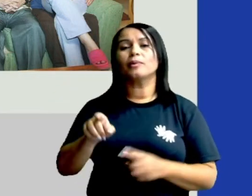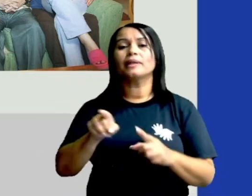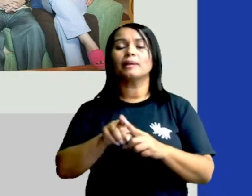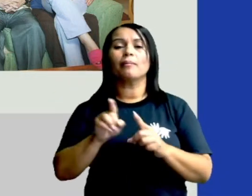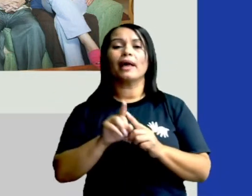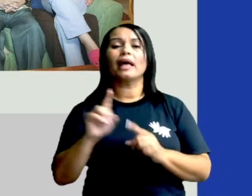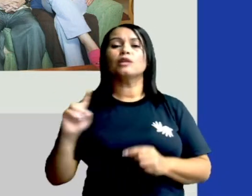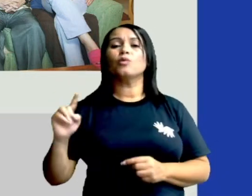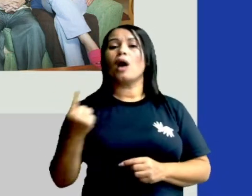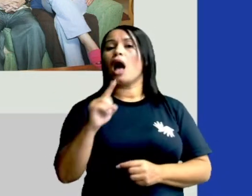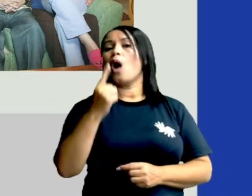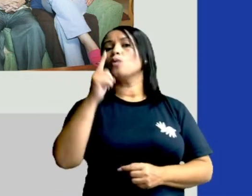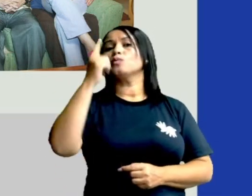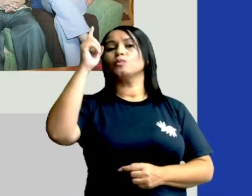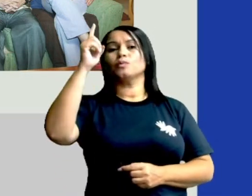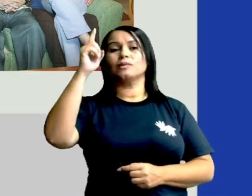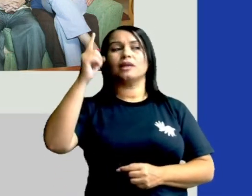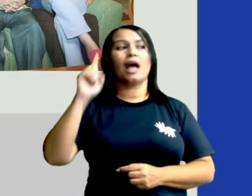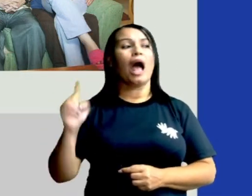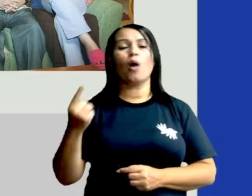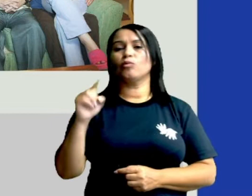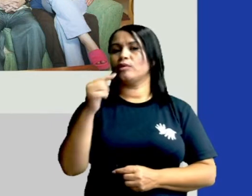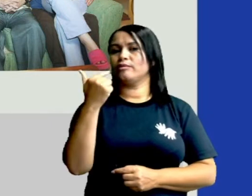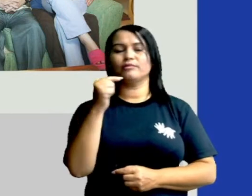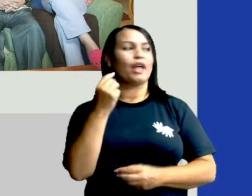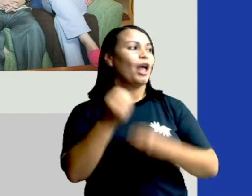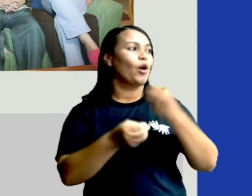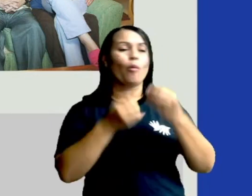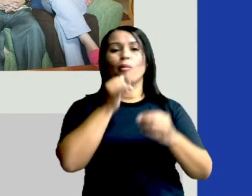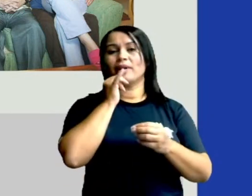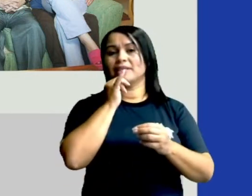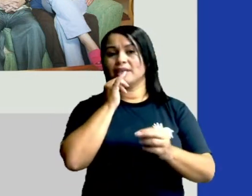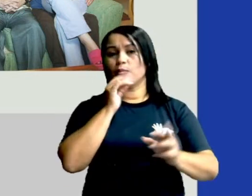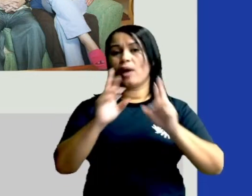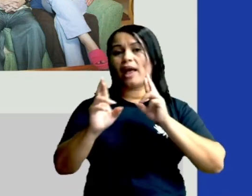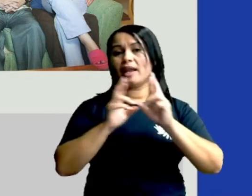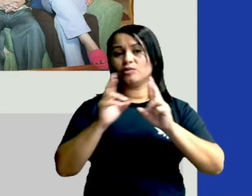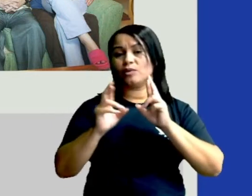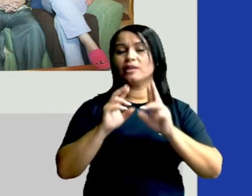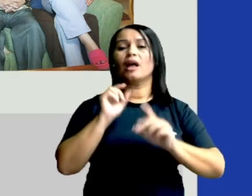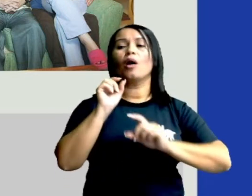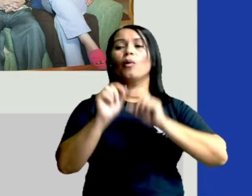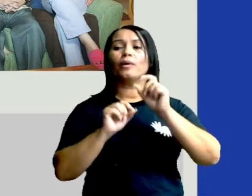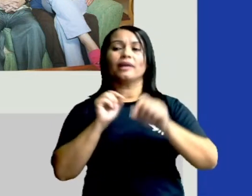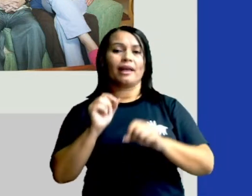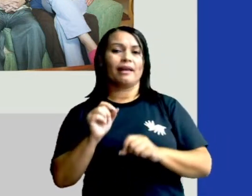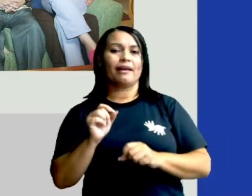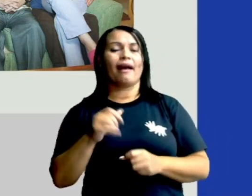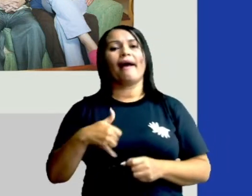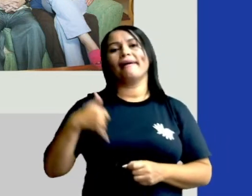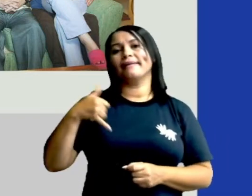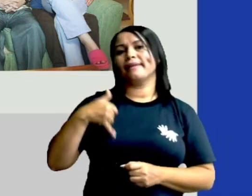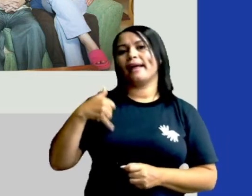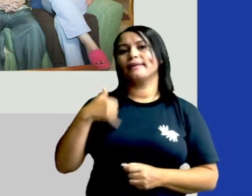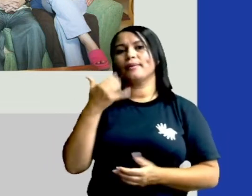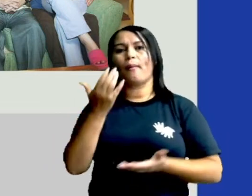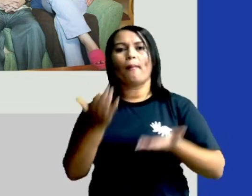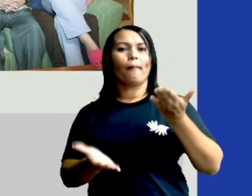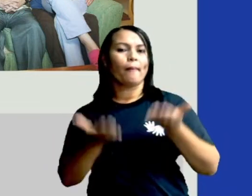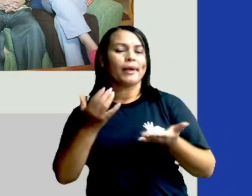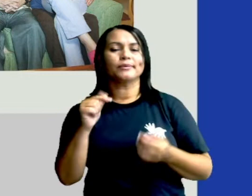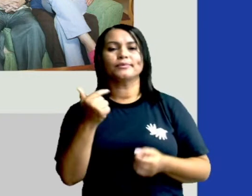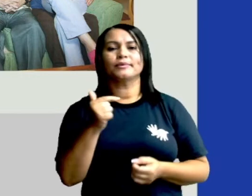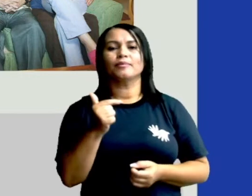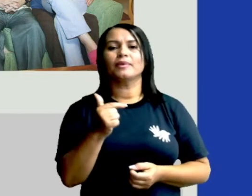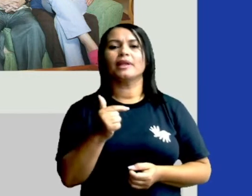sua altura. Ok? Então, não tem como relacionar a idade com o peso, tá certo?